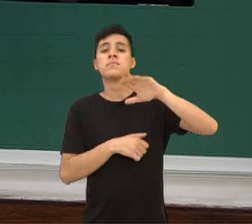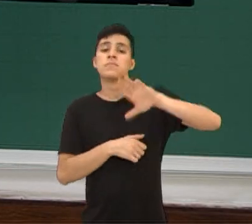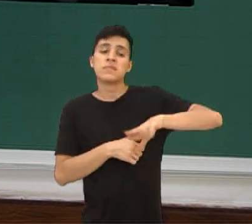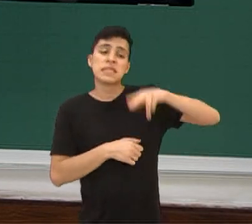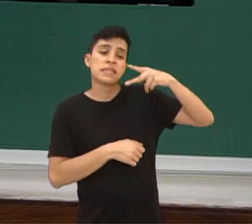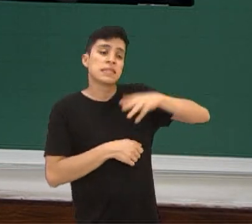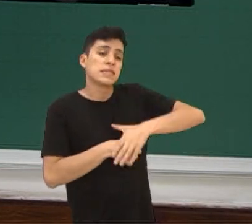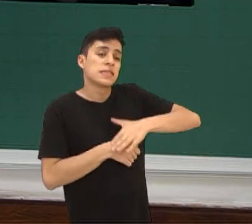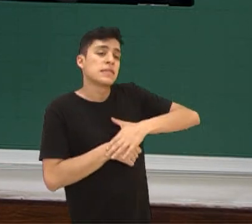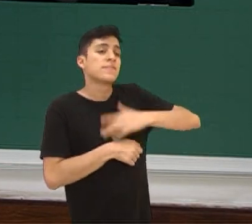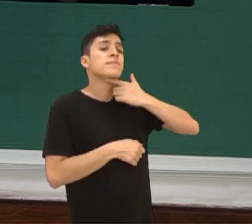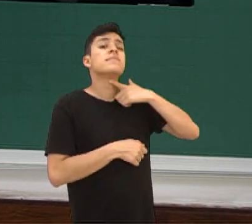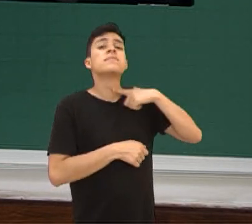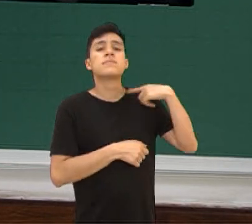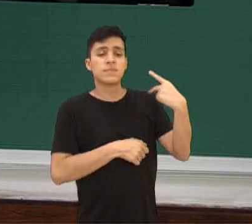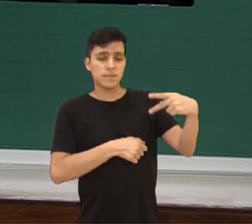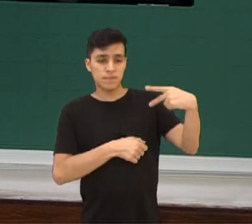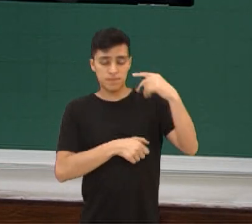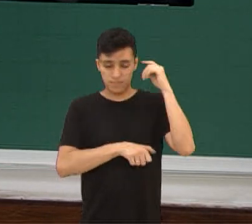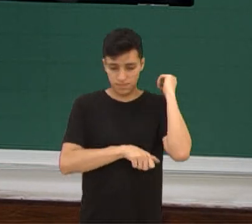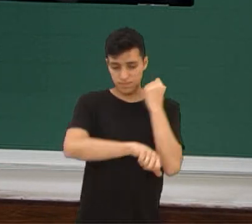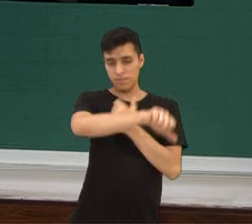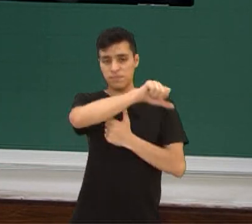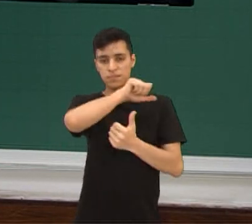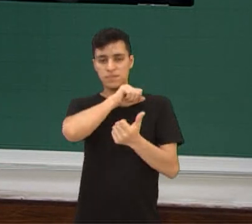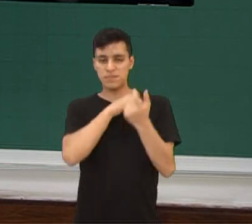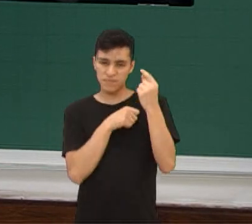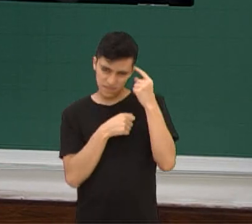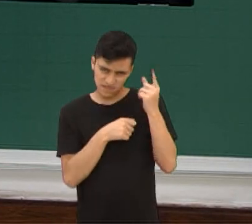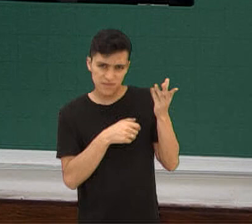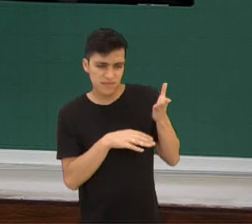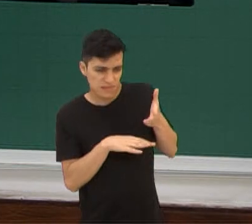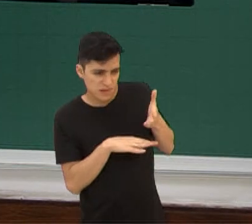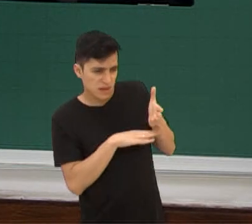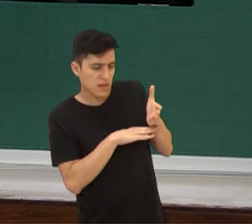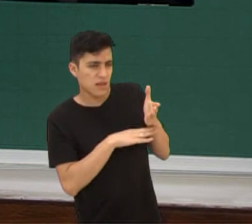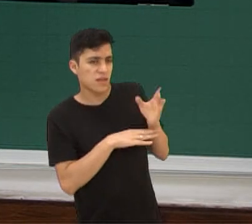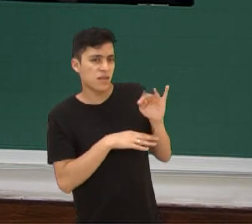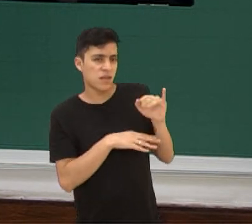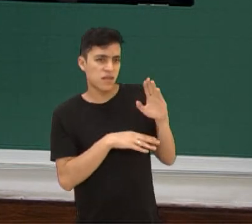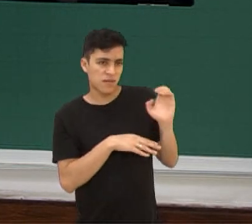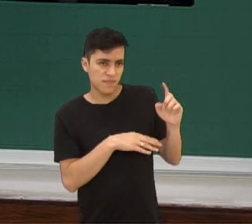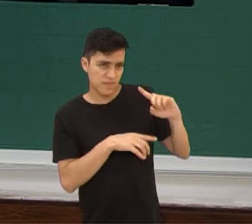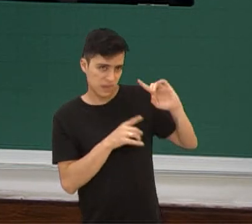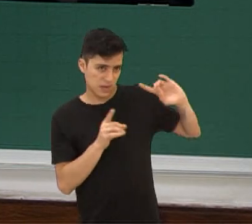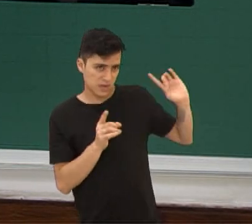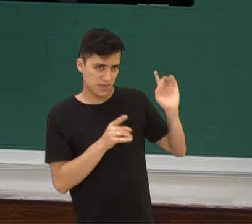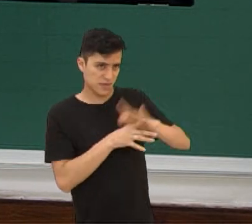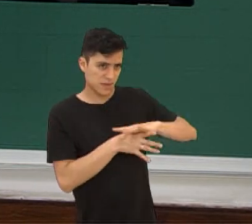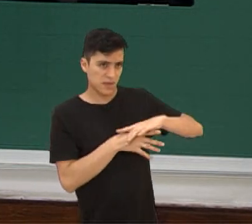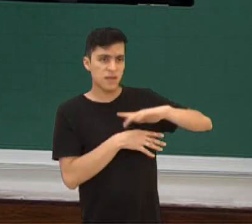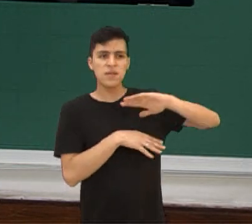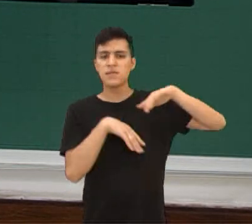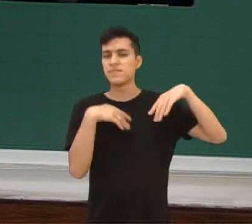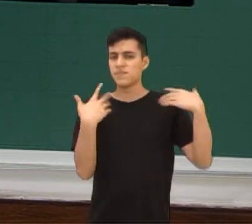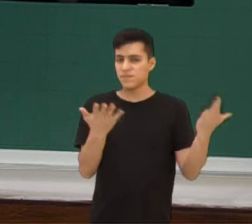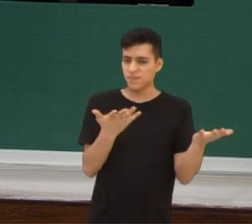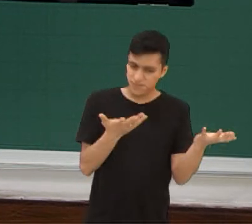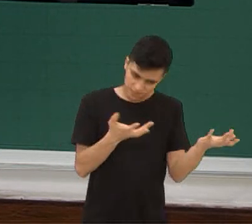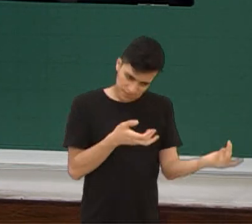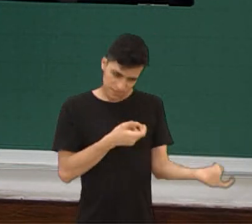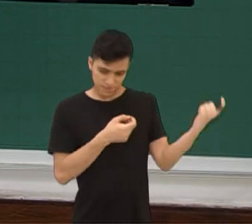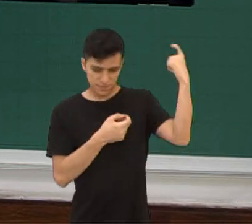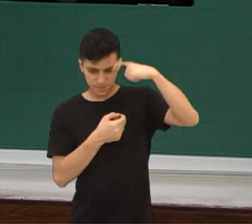dele de ter participado, ter ido ao Tibete, e aí depois, por causa disso, ele quis